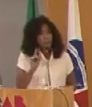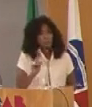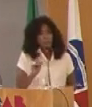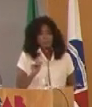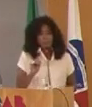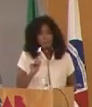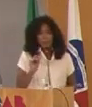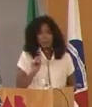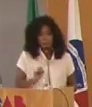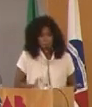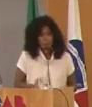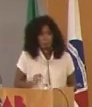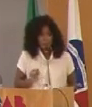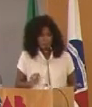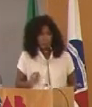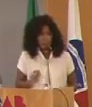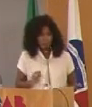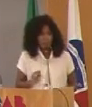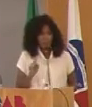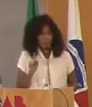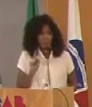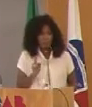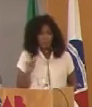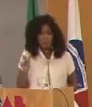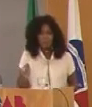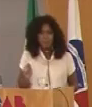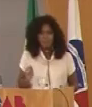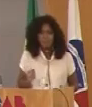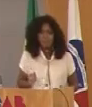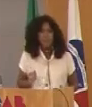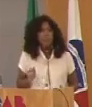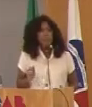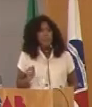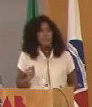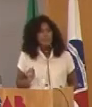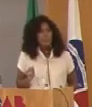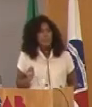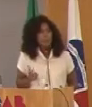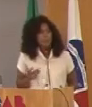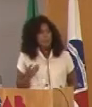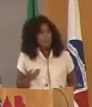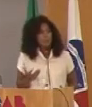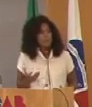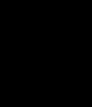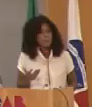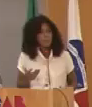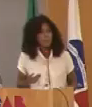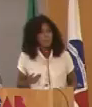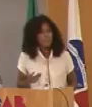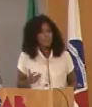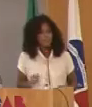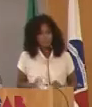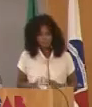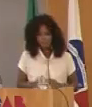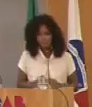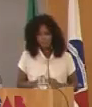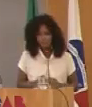triste, mas que não é o primeiro que passaremos, e não foi. E quero dizer para vocês que